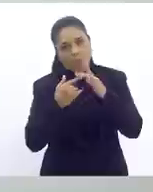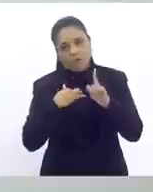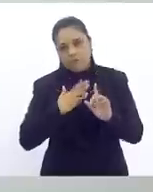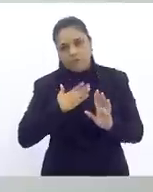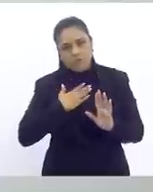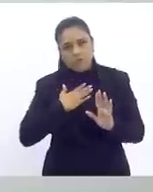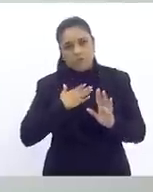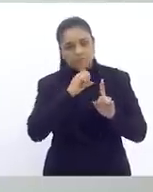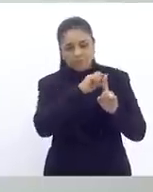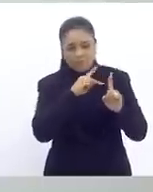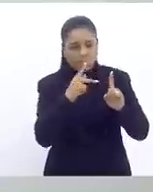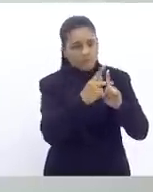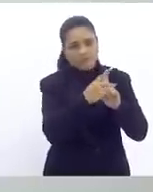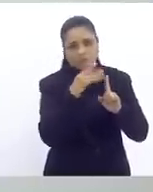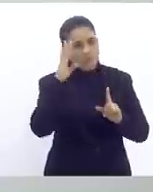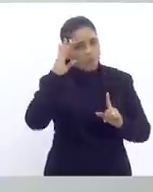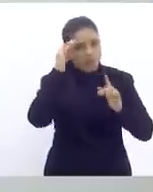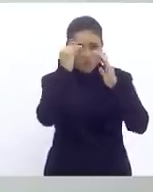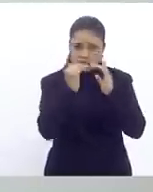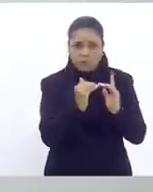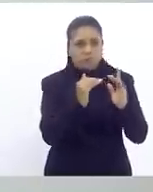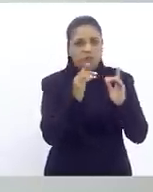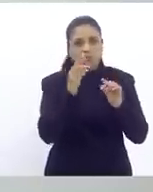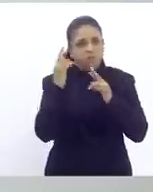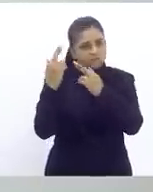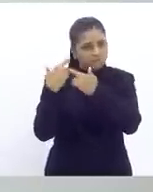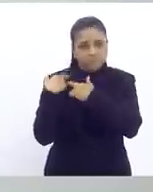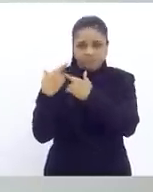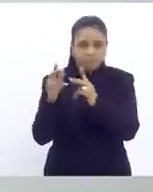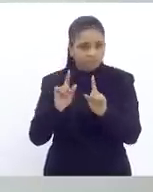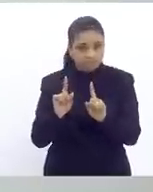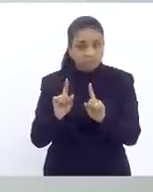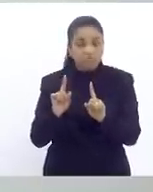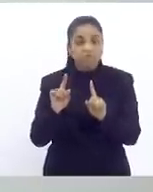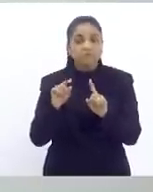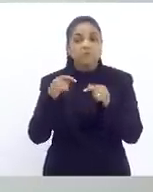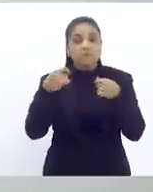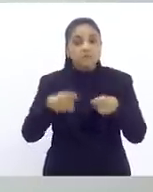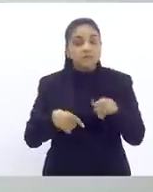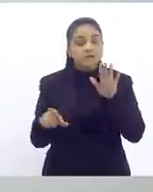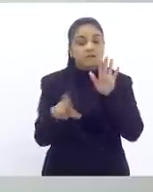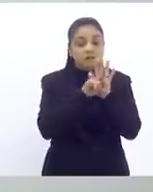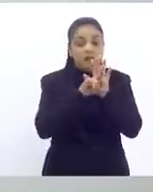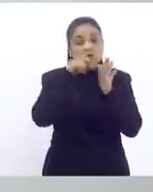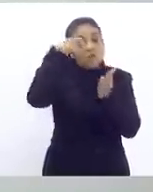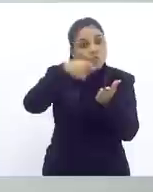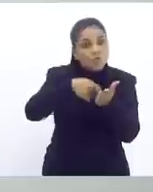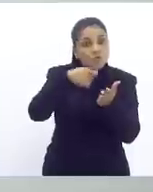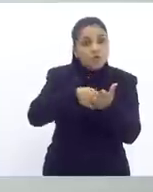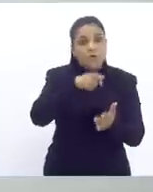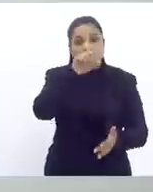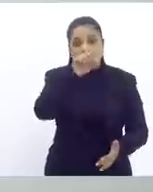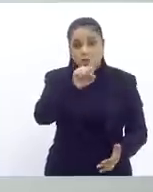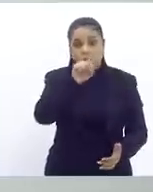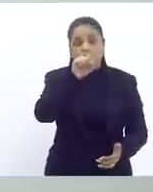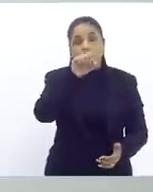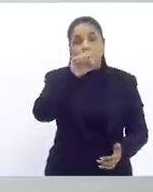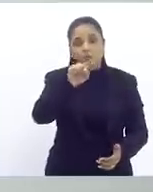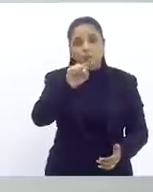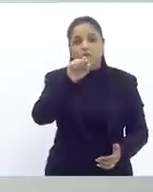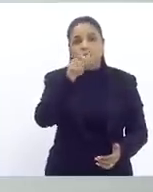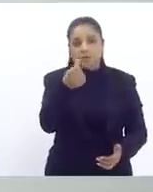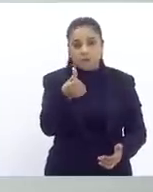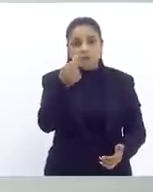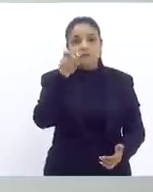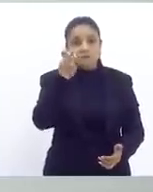né E que é a questão do cumprimento da lei 8865 eu quero chamar atenção né algumas pessoas